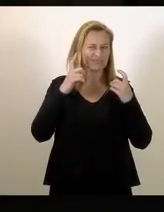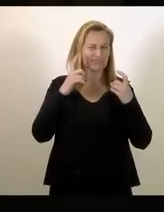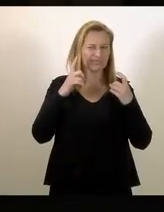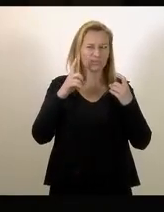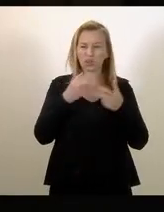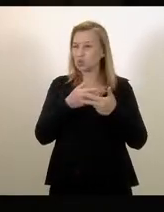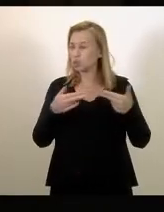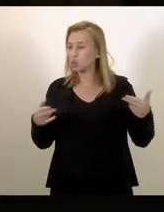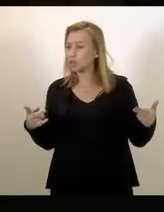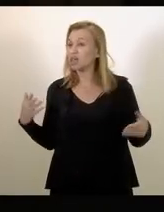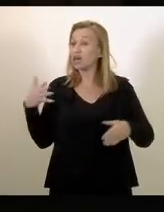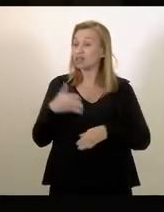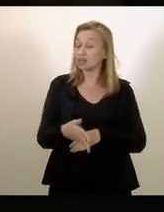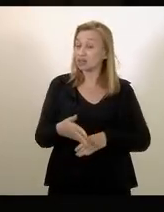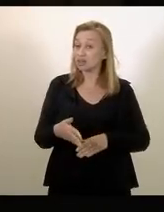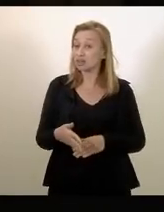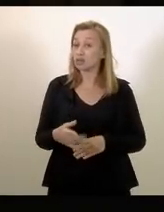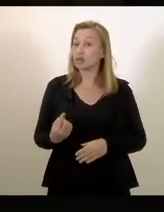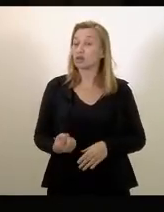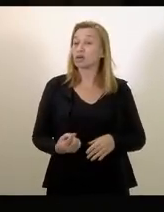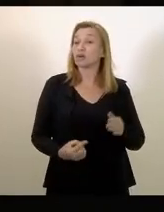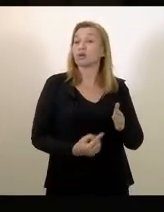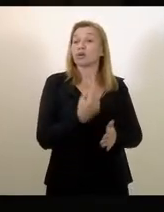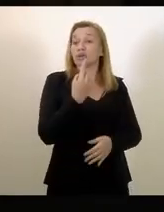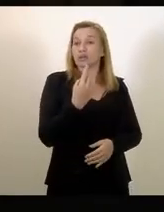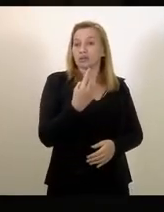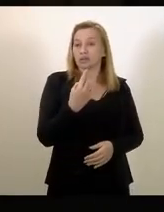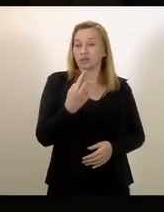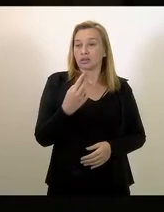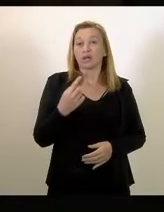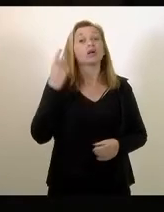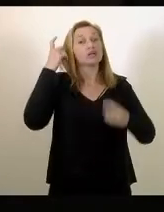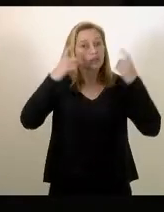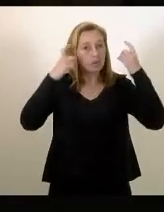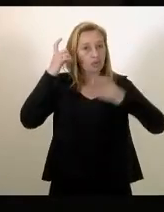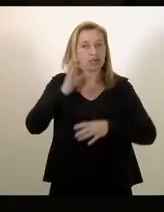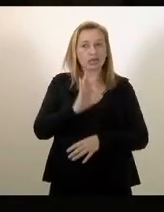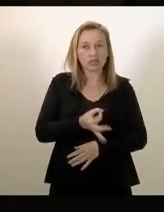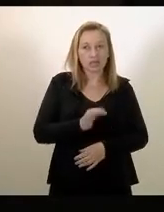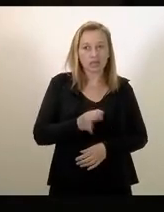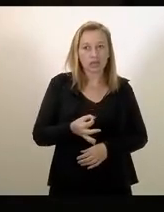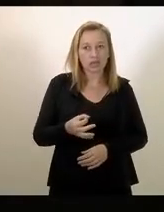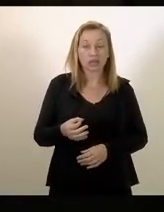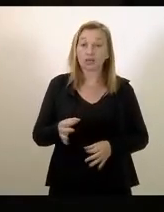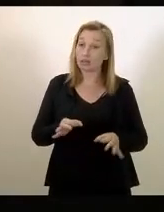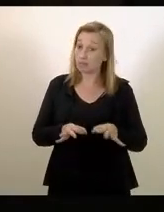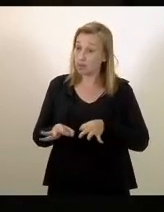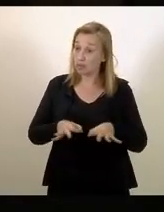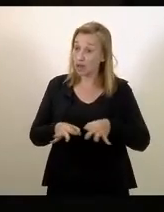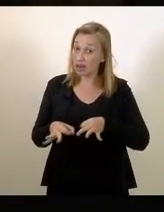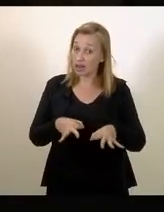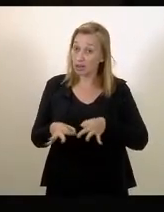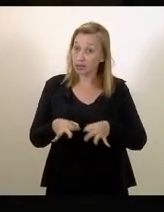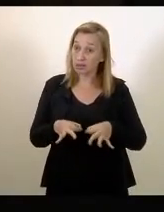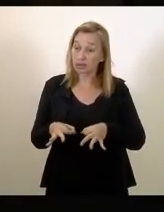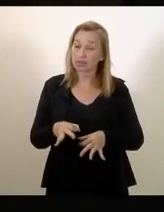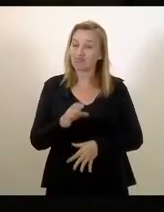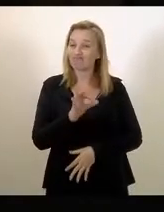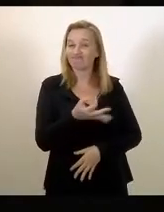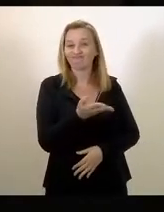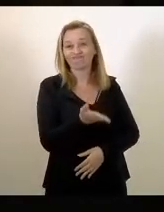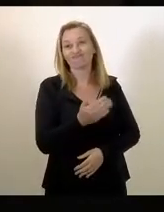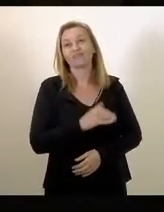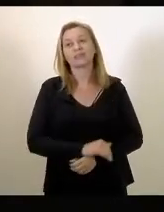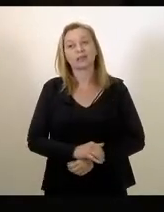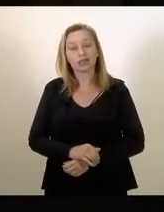absurdos quando uma das coisas que a gente deva se preocupar e se preparar é exatamente